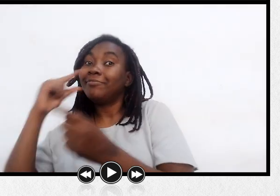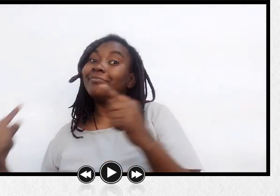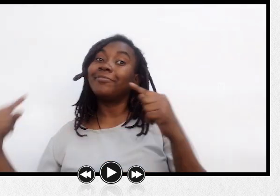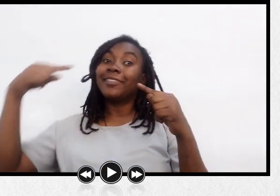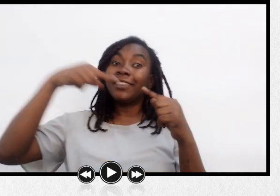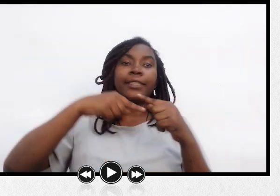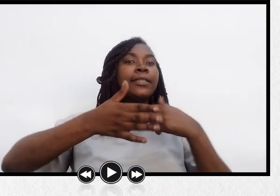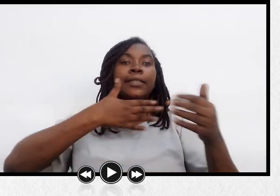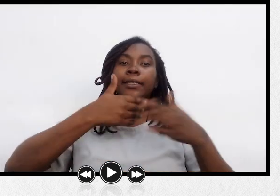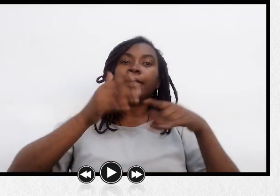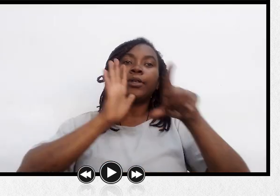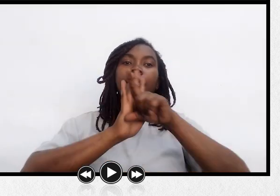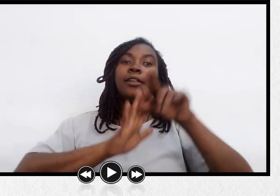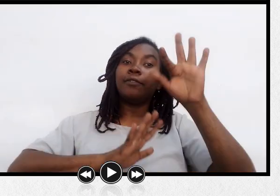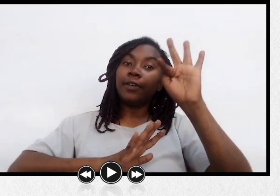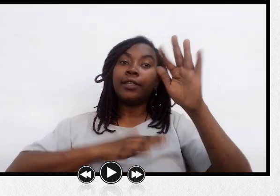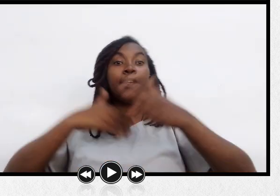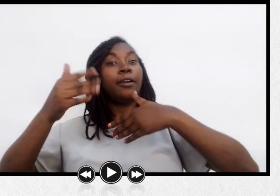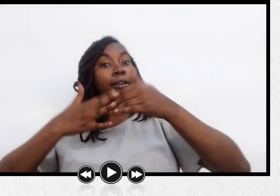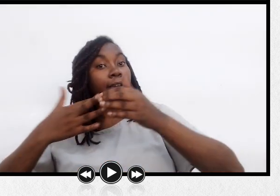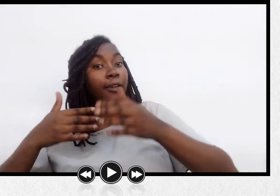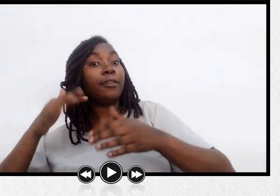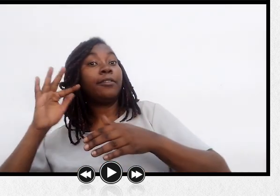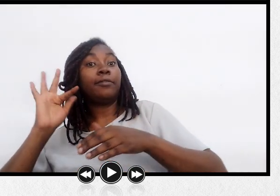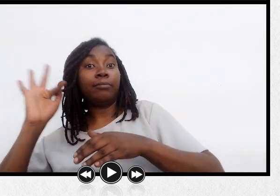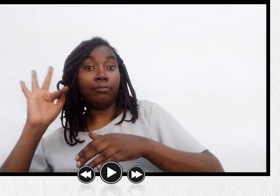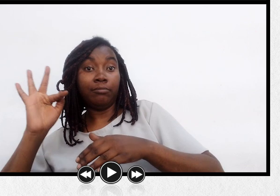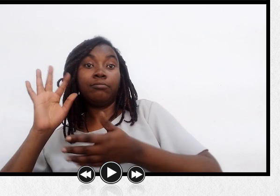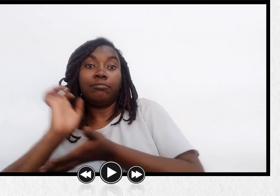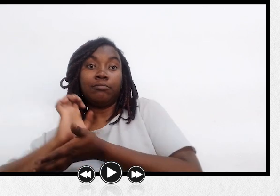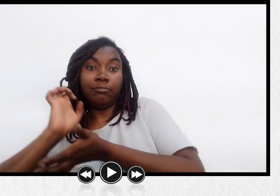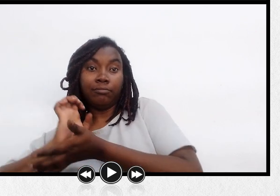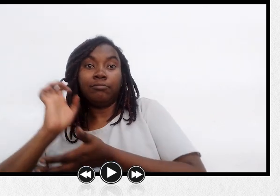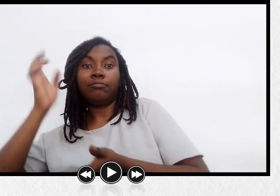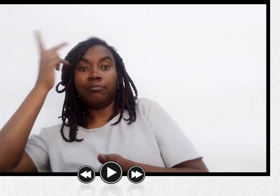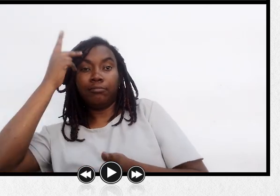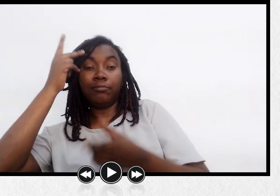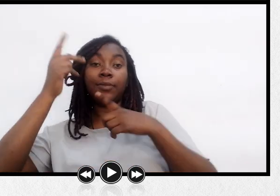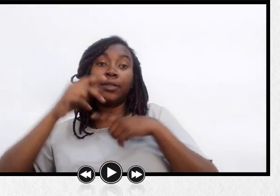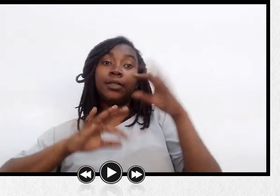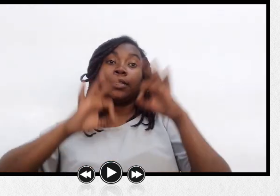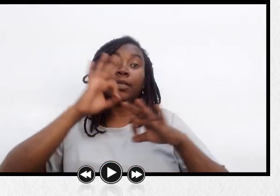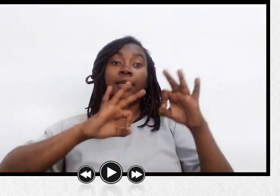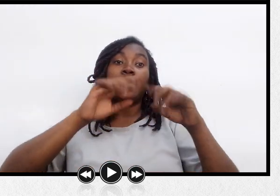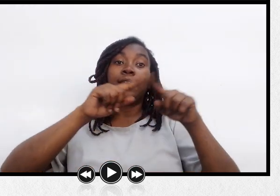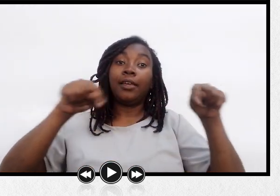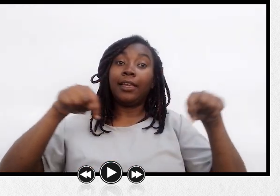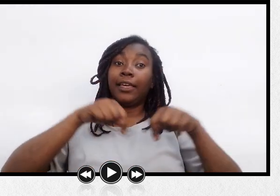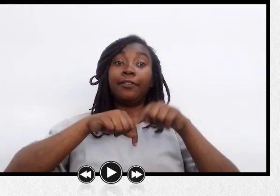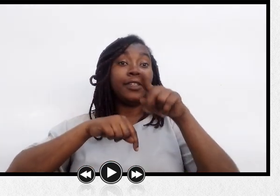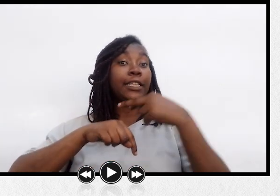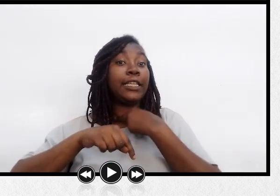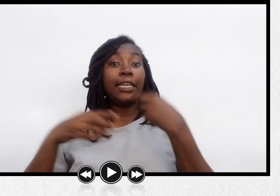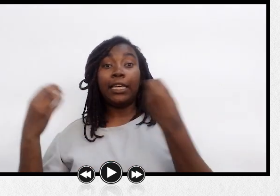na legislação federal quanto na estadual de São Paulo. Então, você tem o plano de bacia, e você não pode